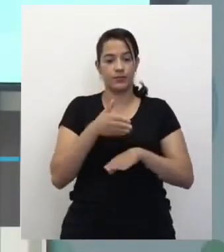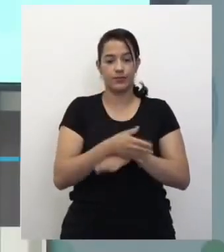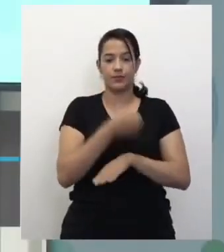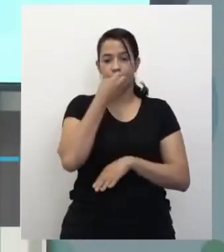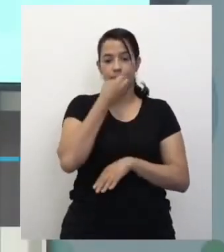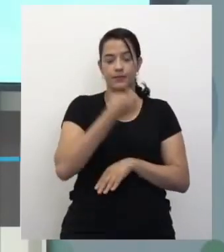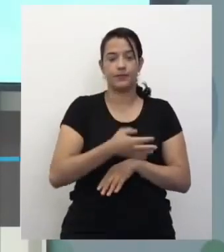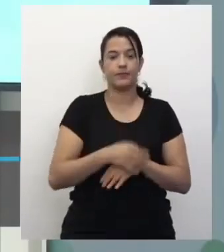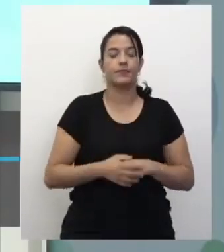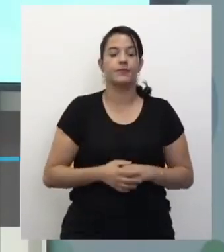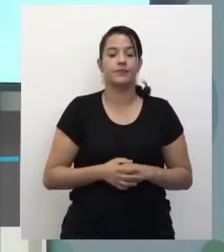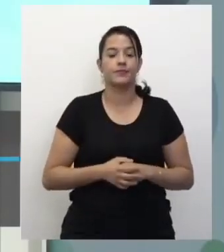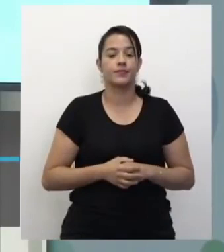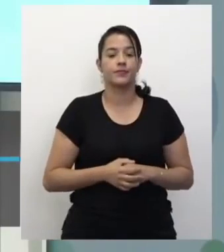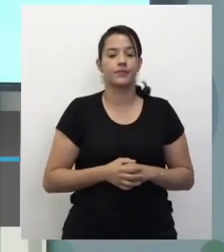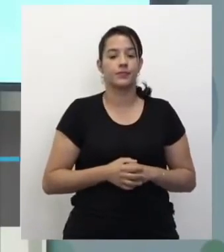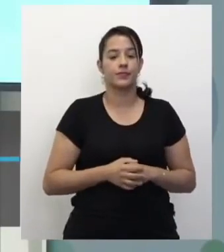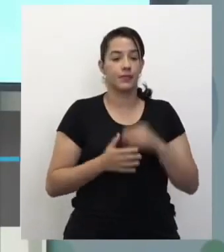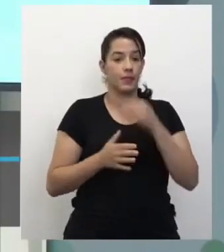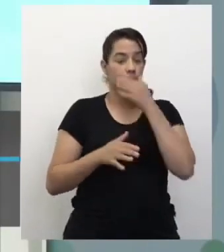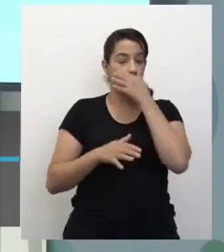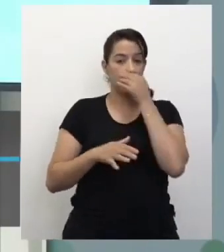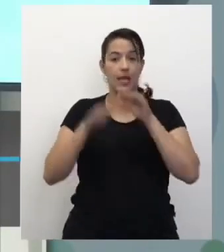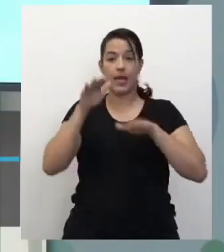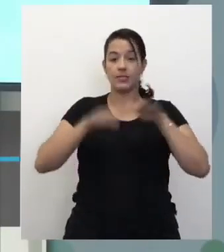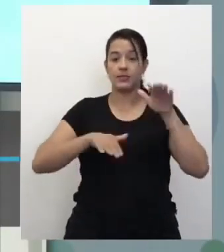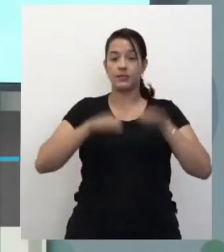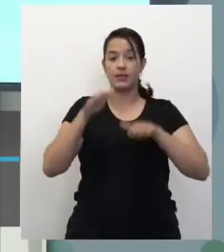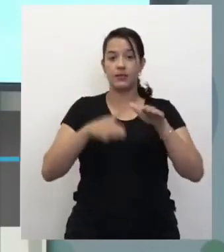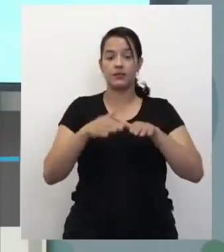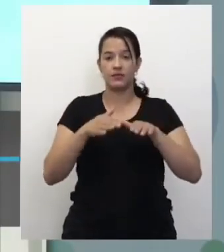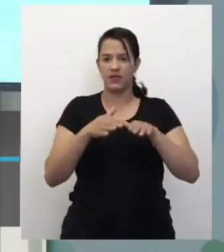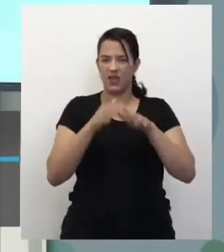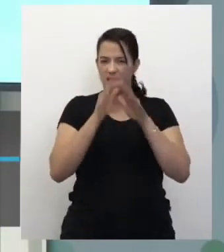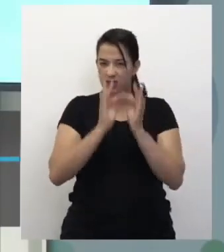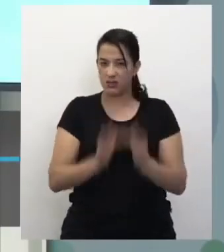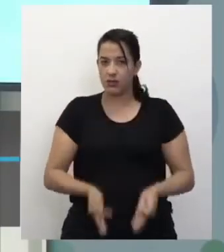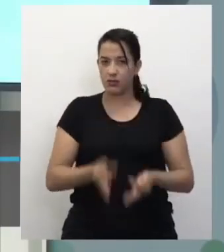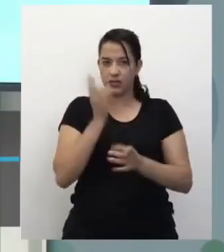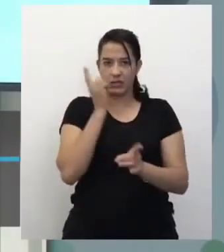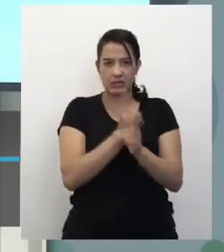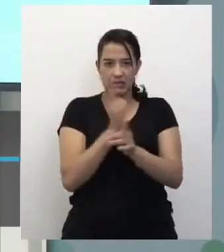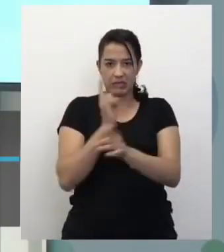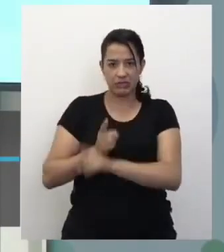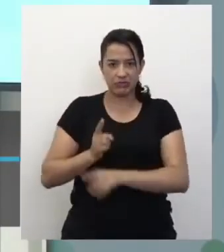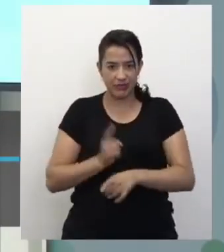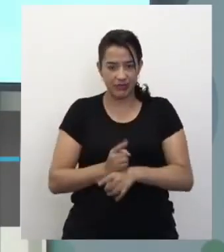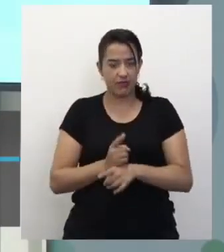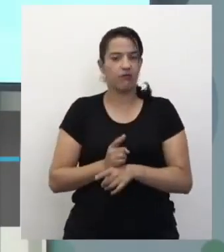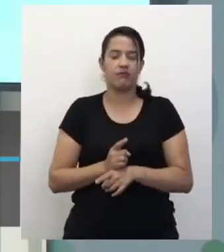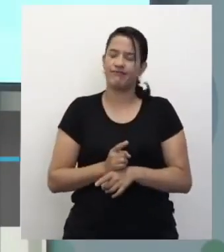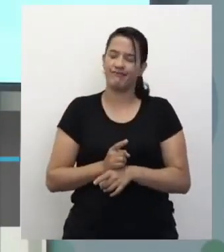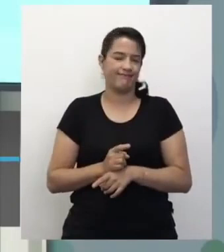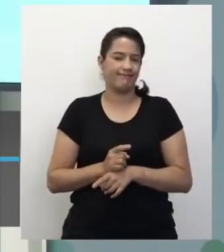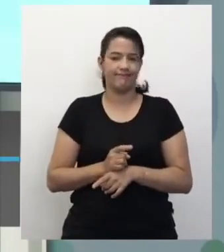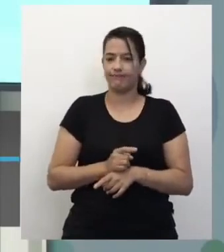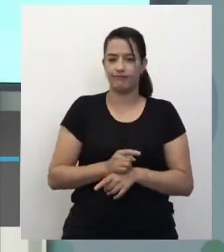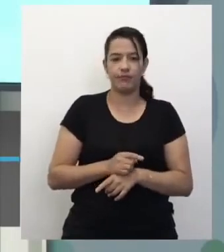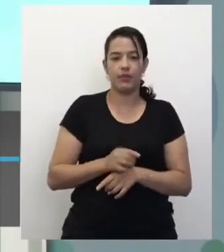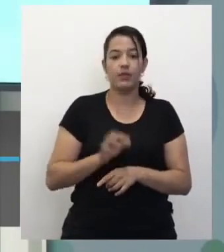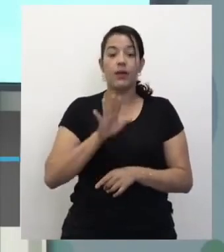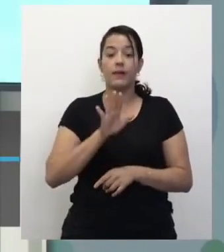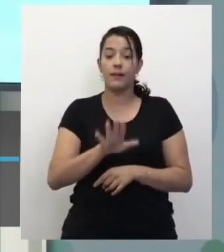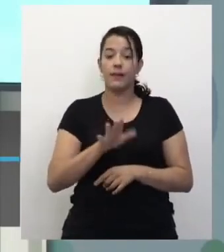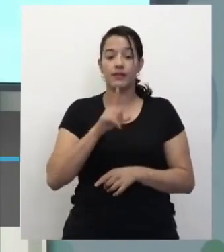das respostas. E assim, às vezes não é tão simples você identificar essa relação algébrica, Sim. né? Principalmente aqui a gente tem essa